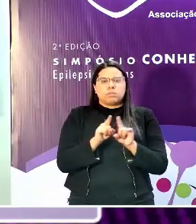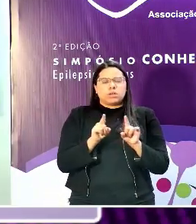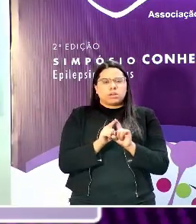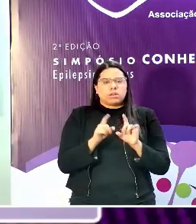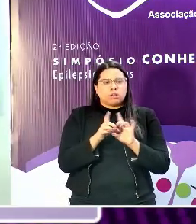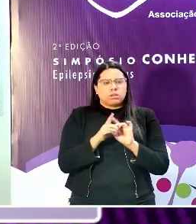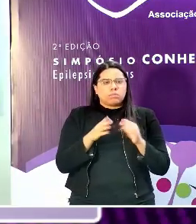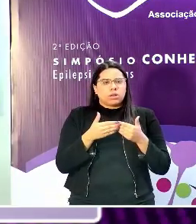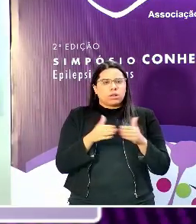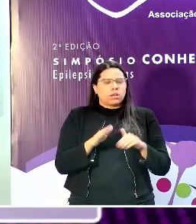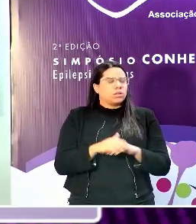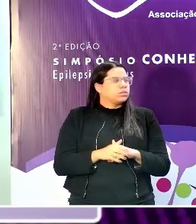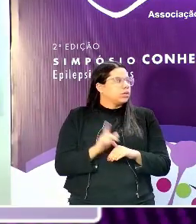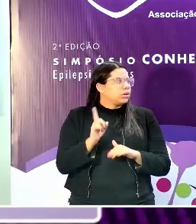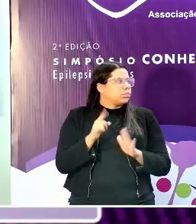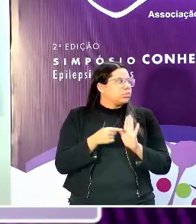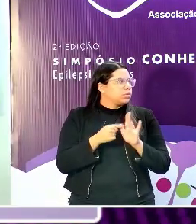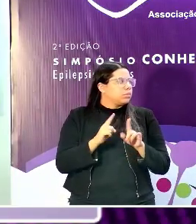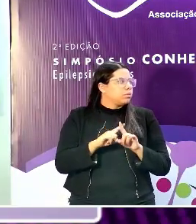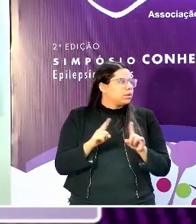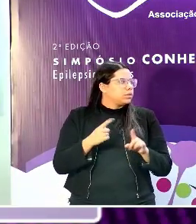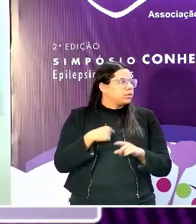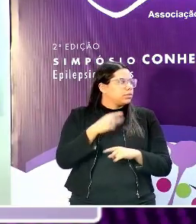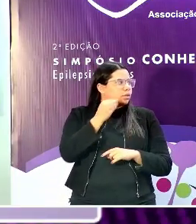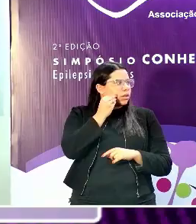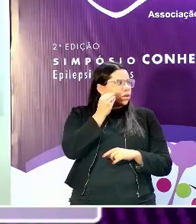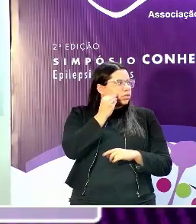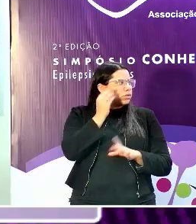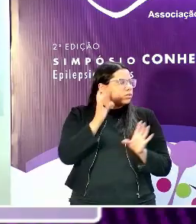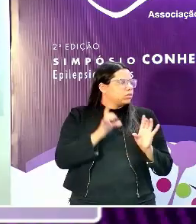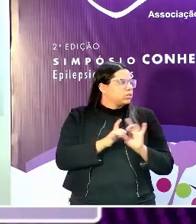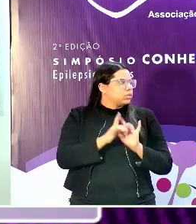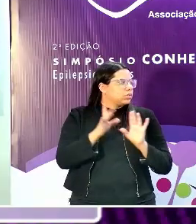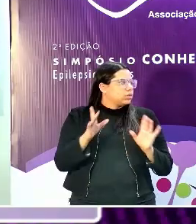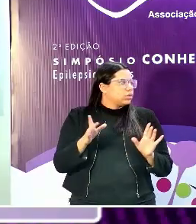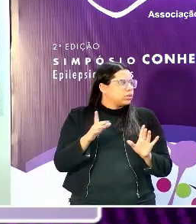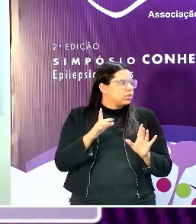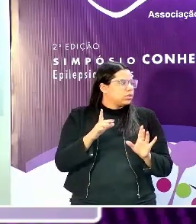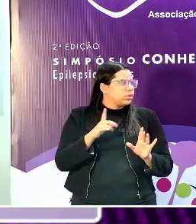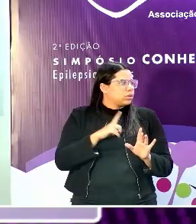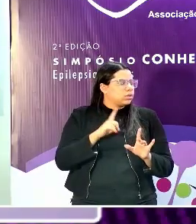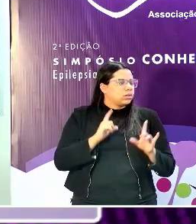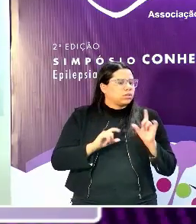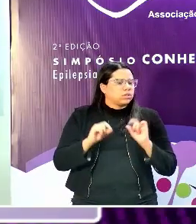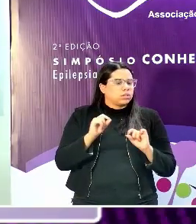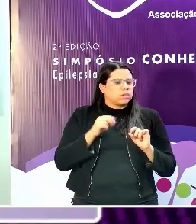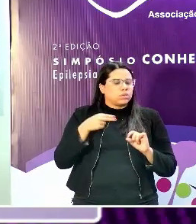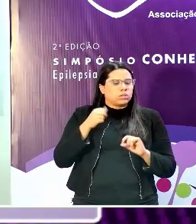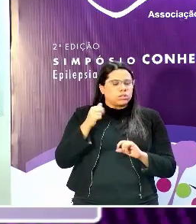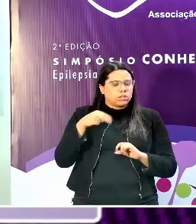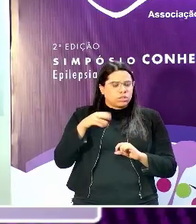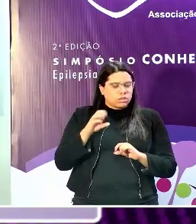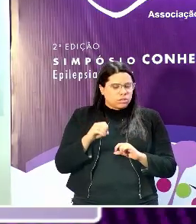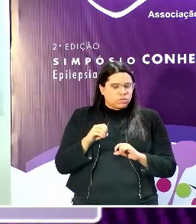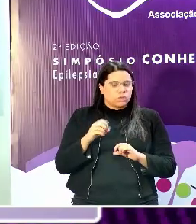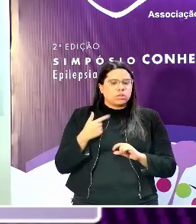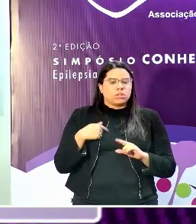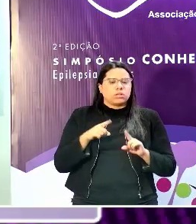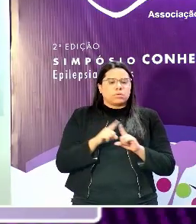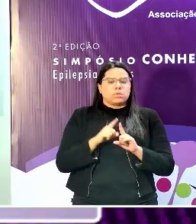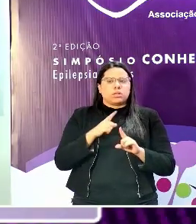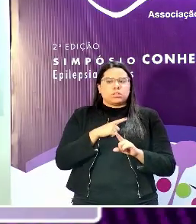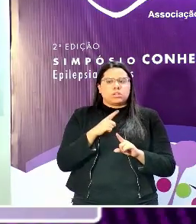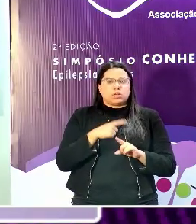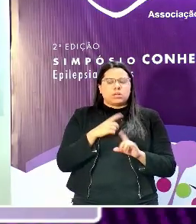E eu não mostrei, mas a gente fez testes de liberação. Então, a gente pega a nano e faz a